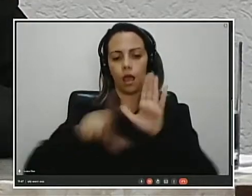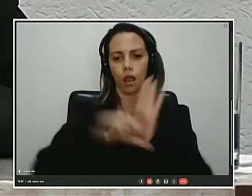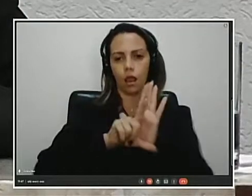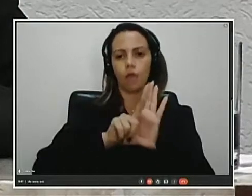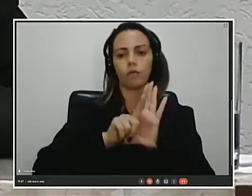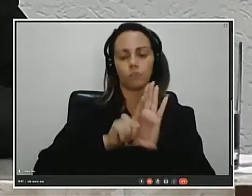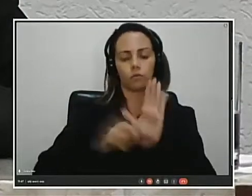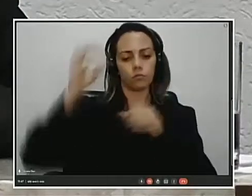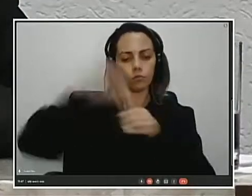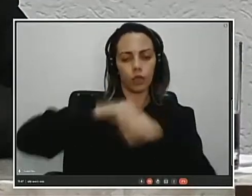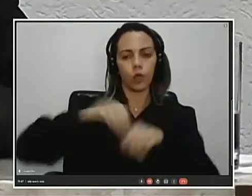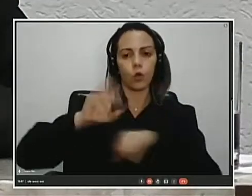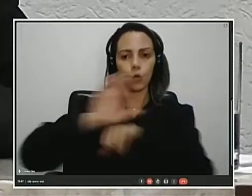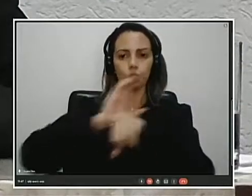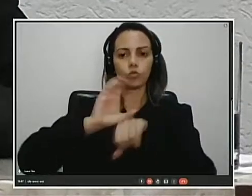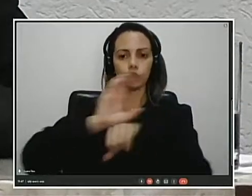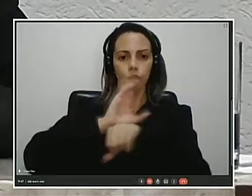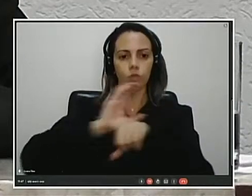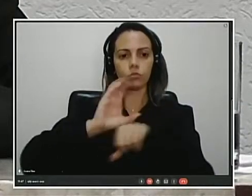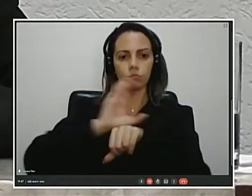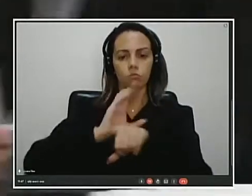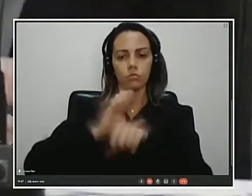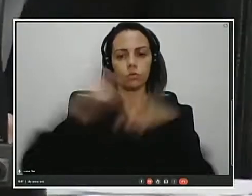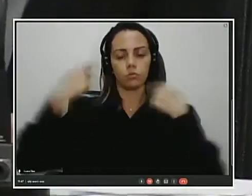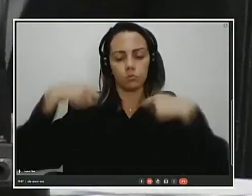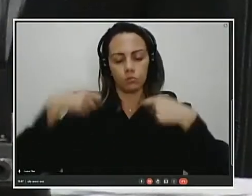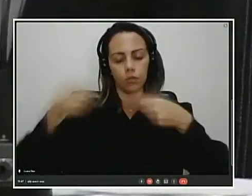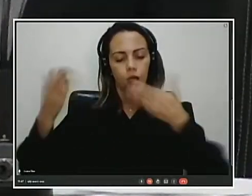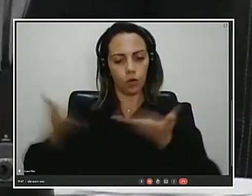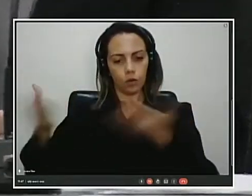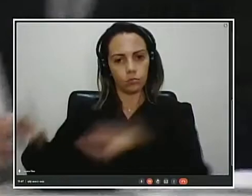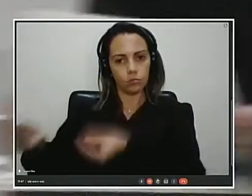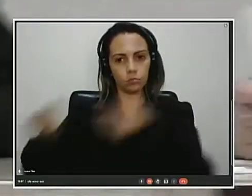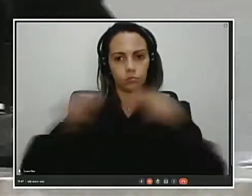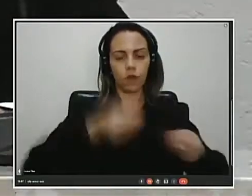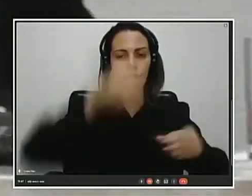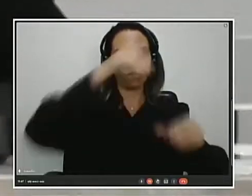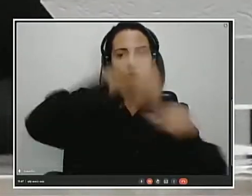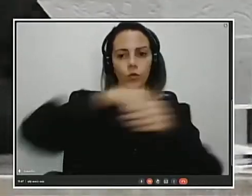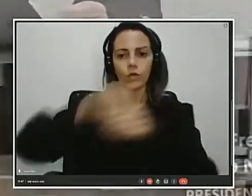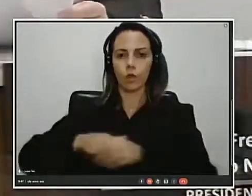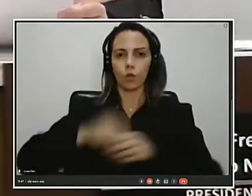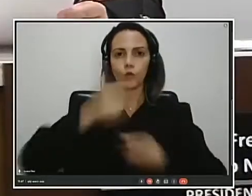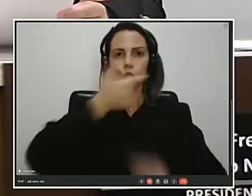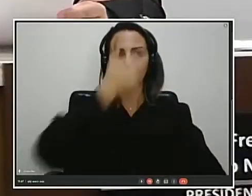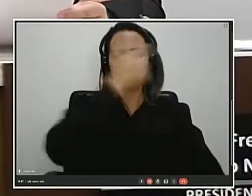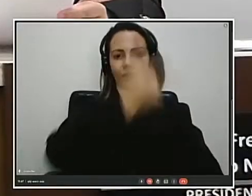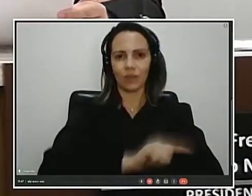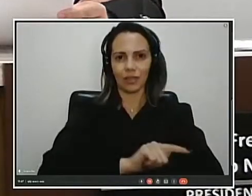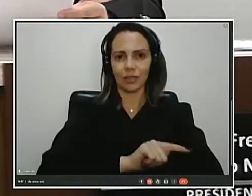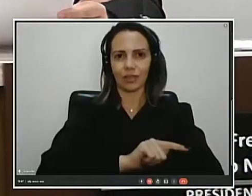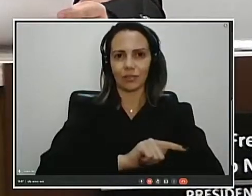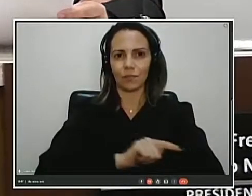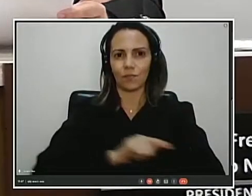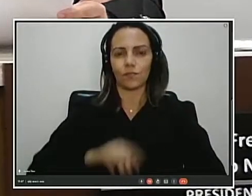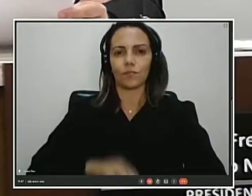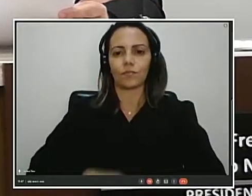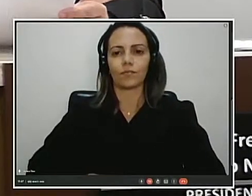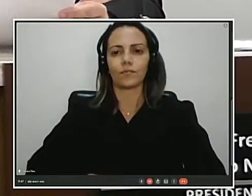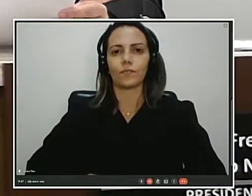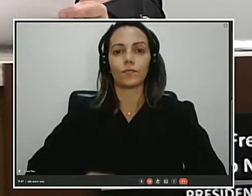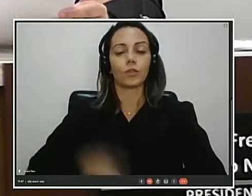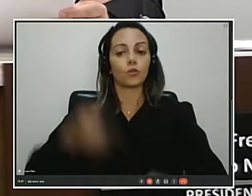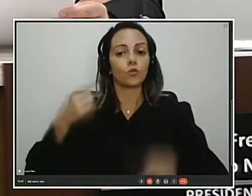constitucional, devendo o mesmo seguir para a votação em 2 turnos com dispensa da redação final. É o parecer. Em